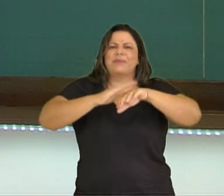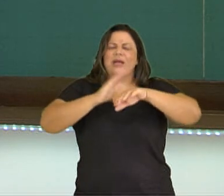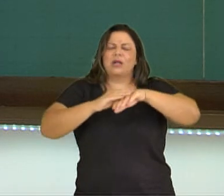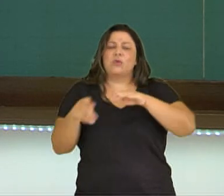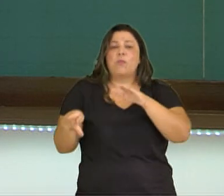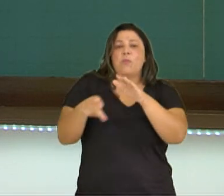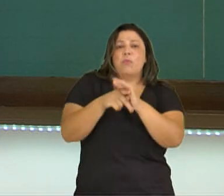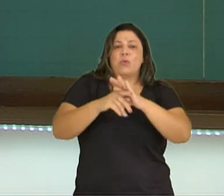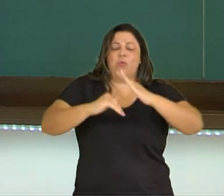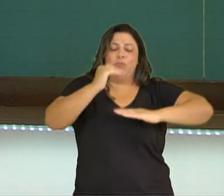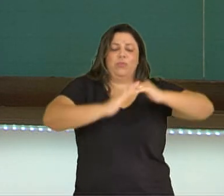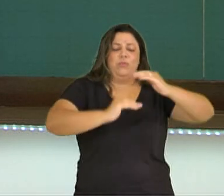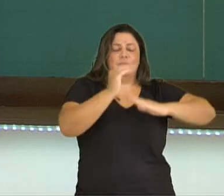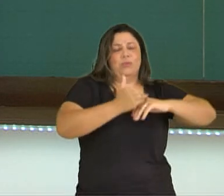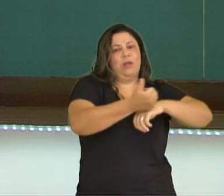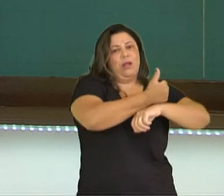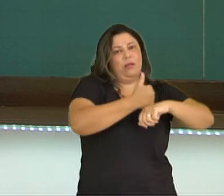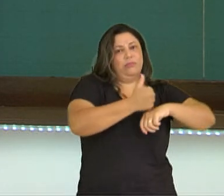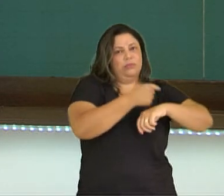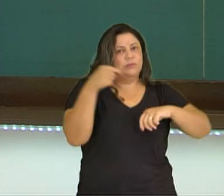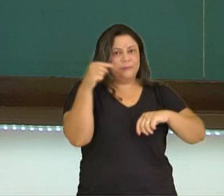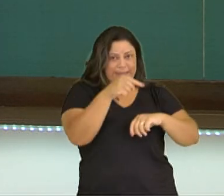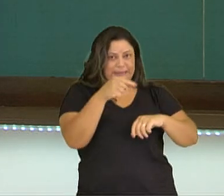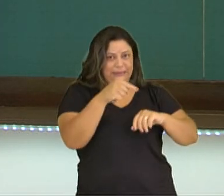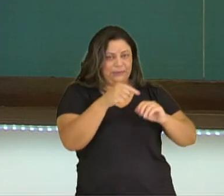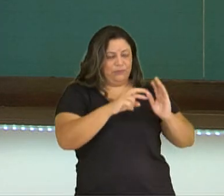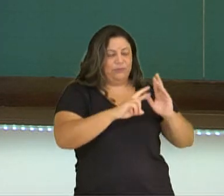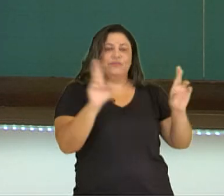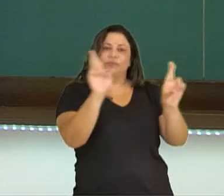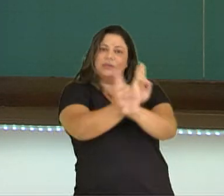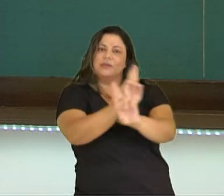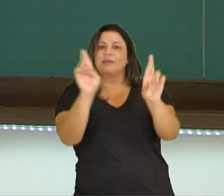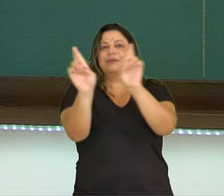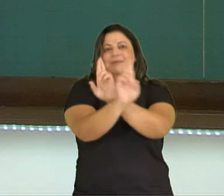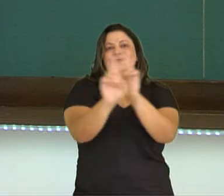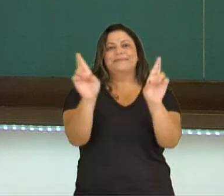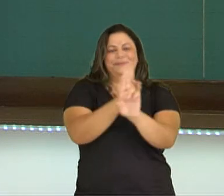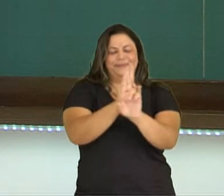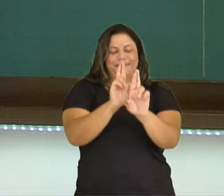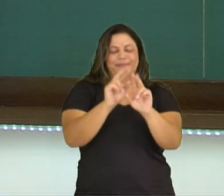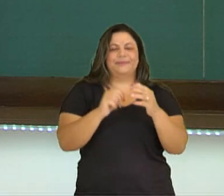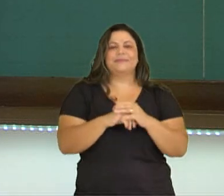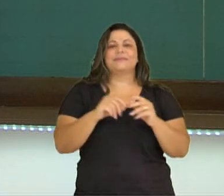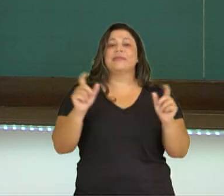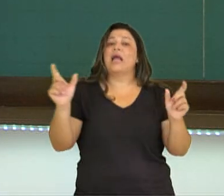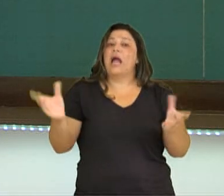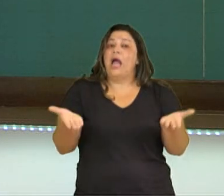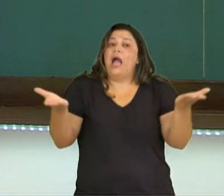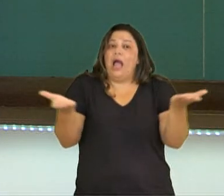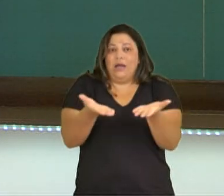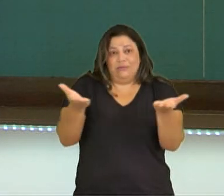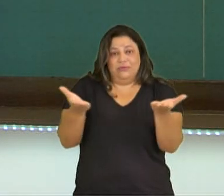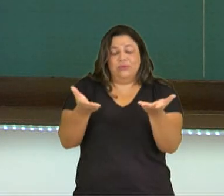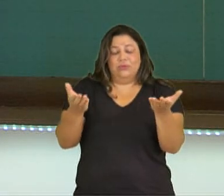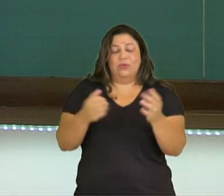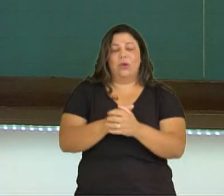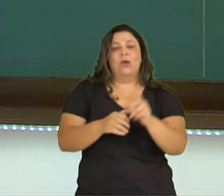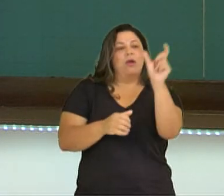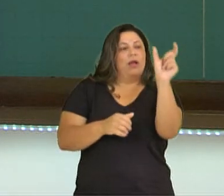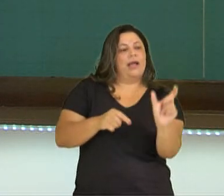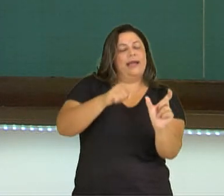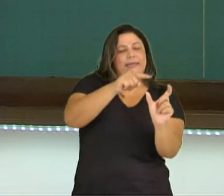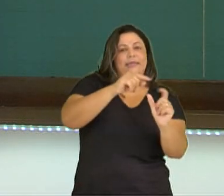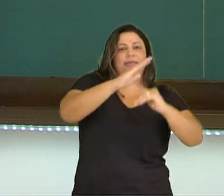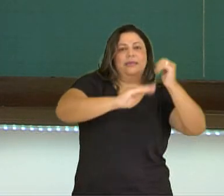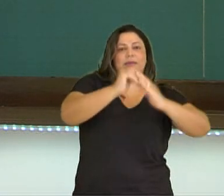que você relacionou aí no teu caderno? Então, agora, nesta segunda parte da atividade, ao lado da profissão que